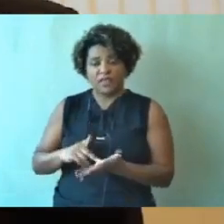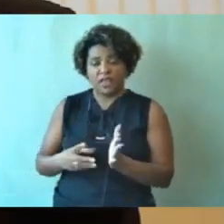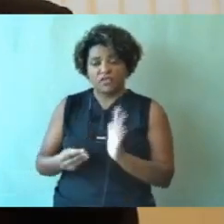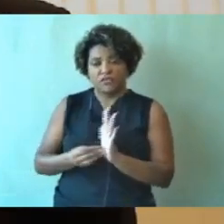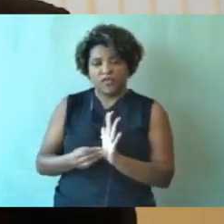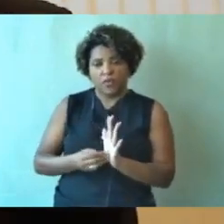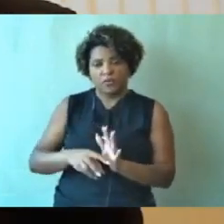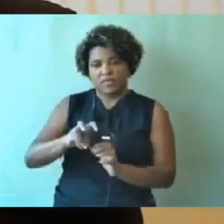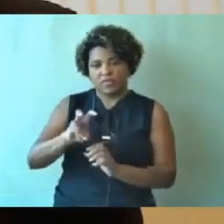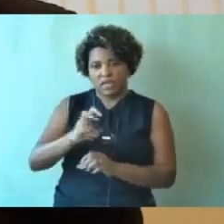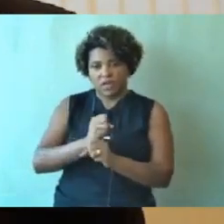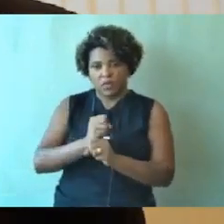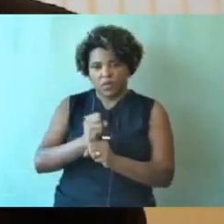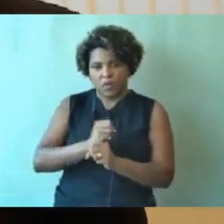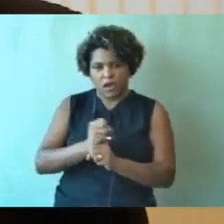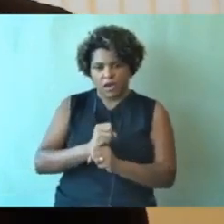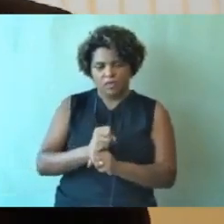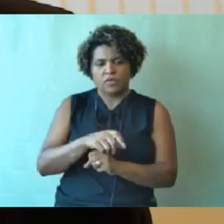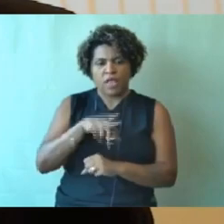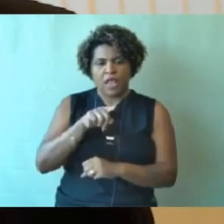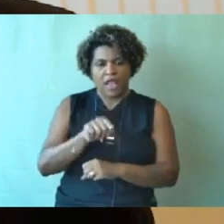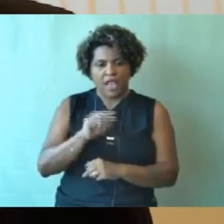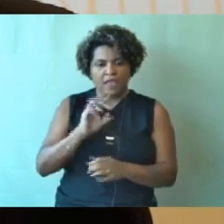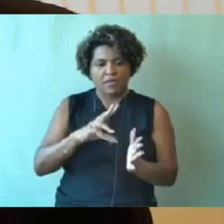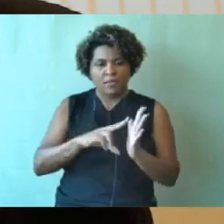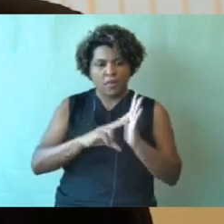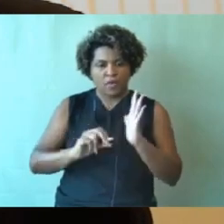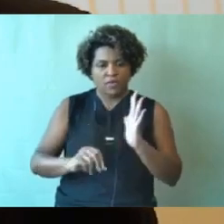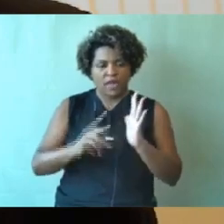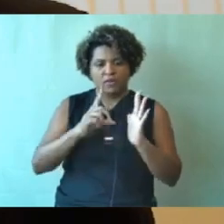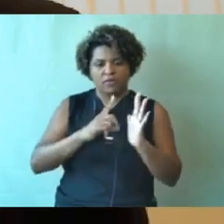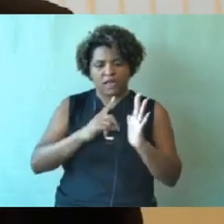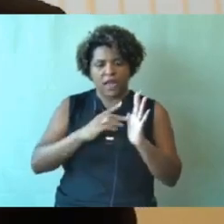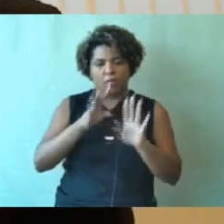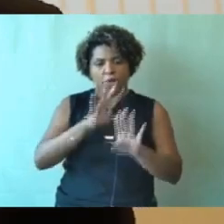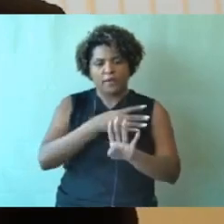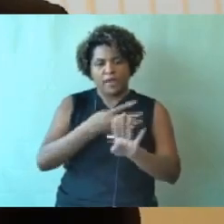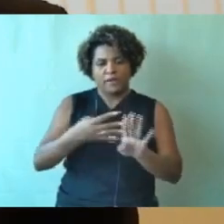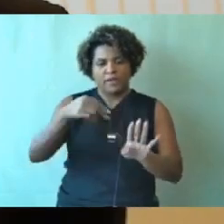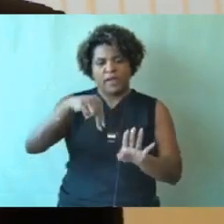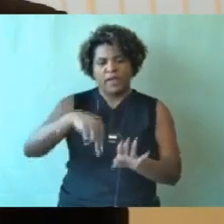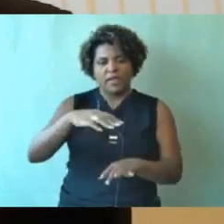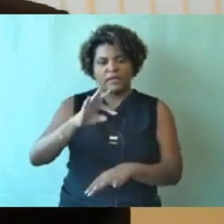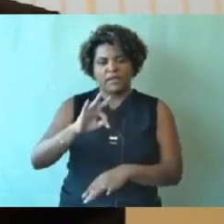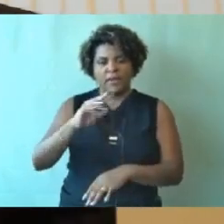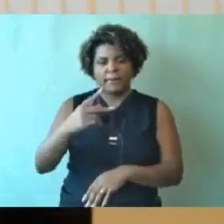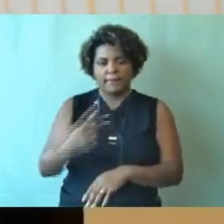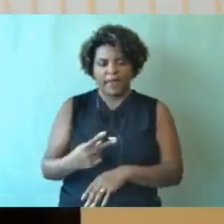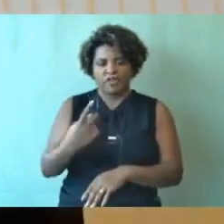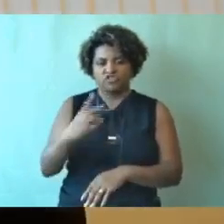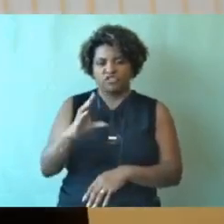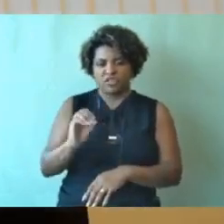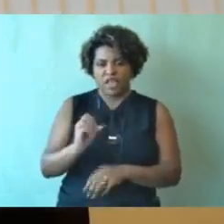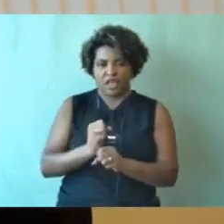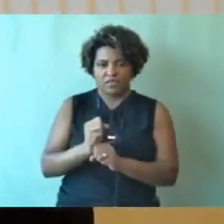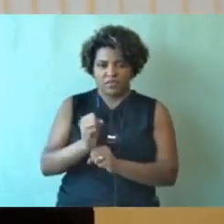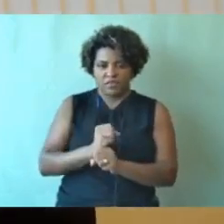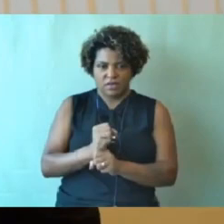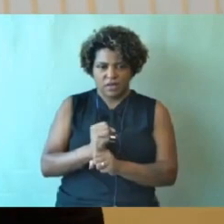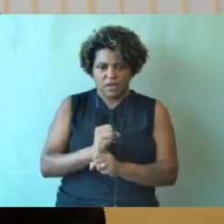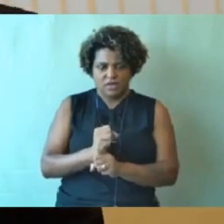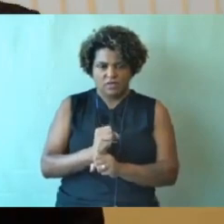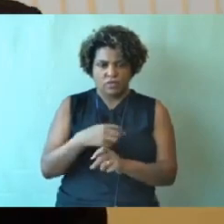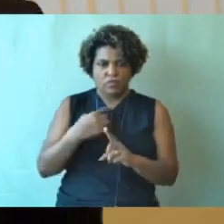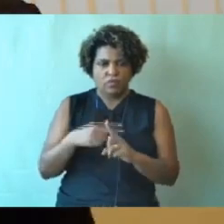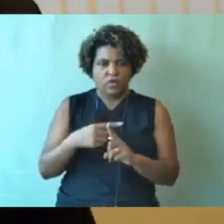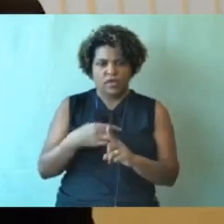pela planilha da NTP em 10 anos, com valor residual de 10% no final. Por quê? Se eu não vender por 10%,